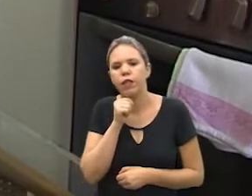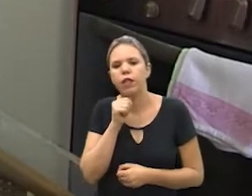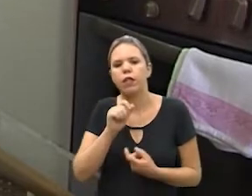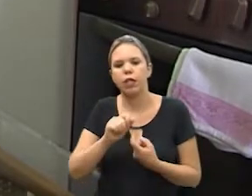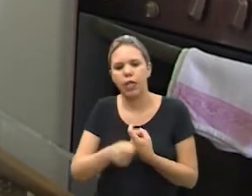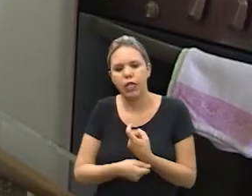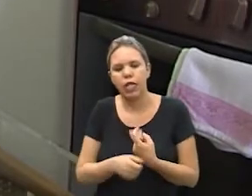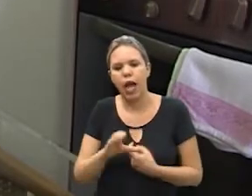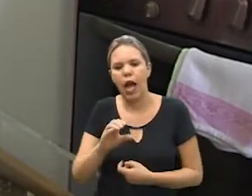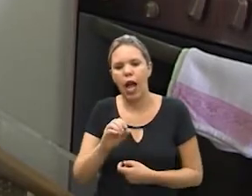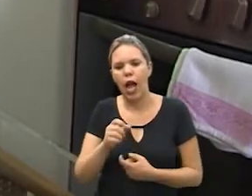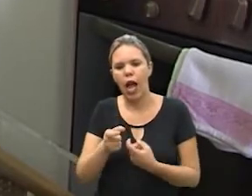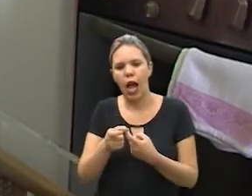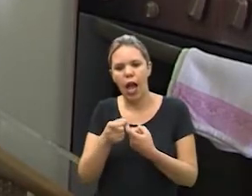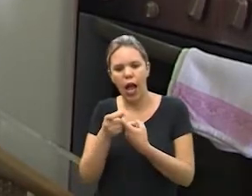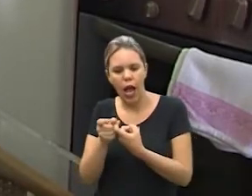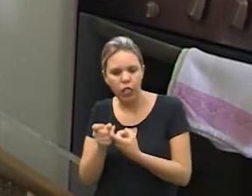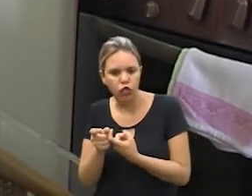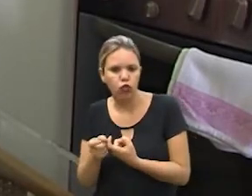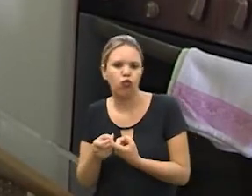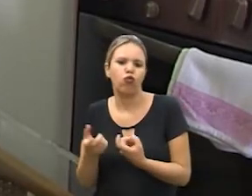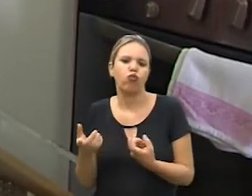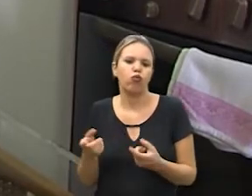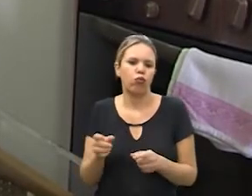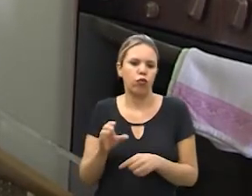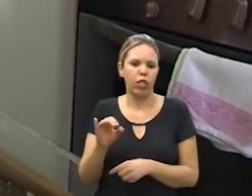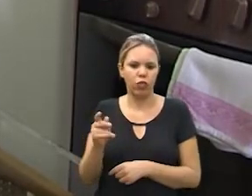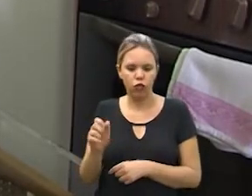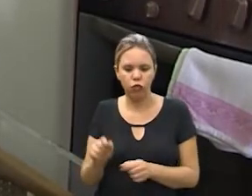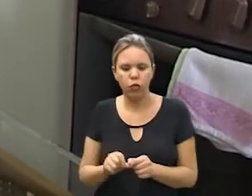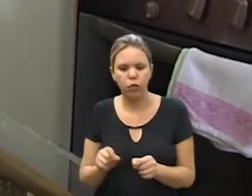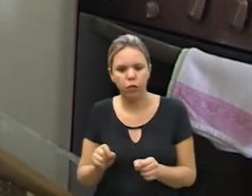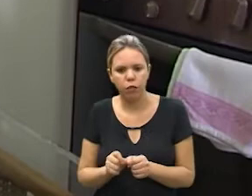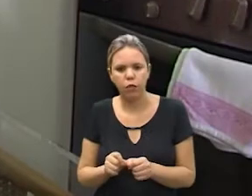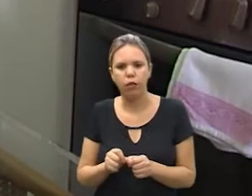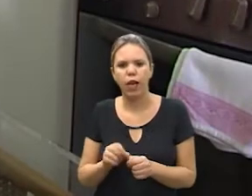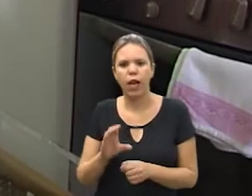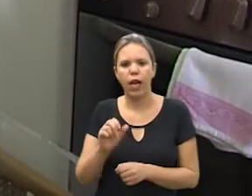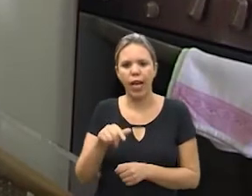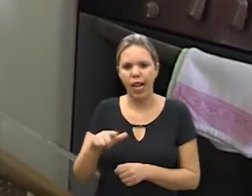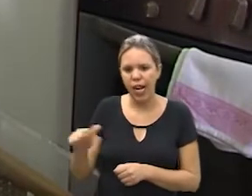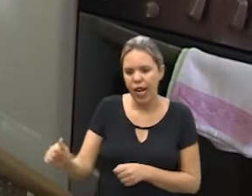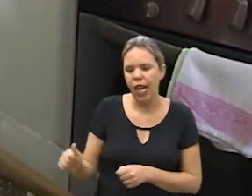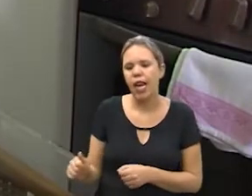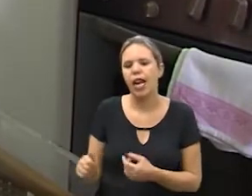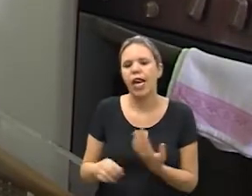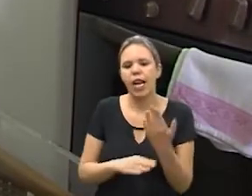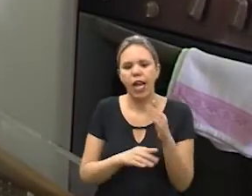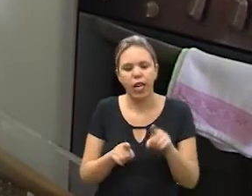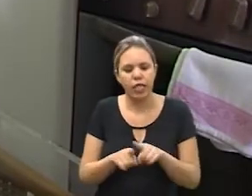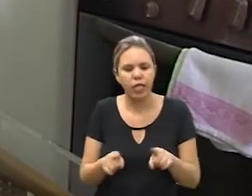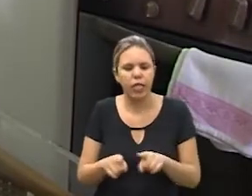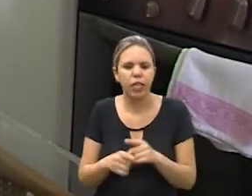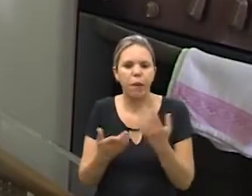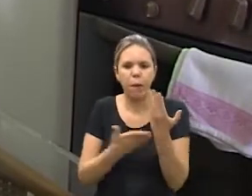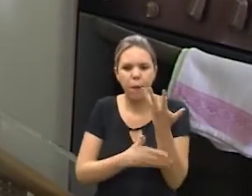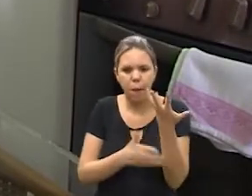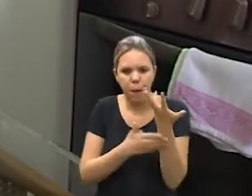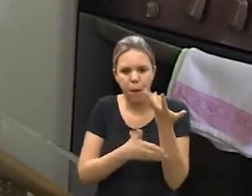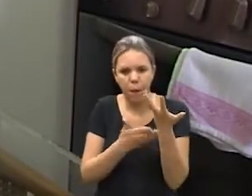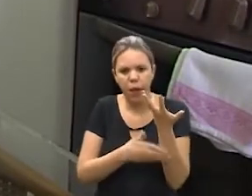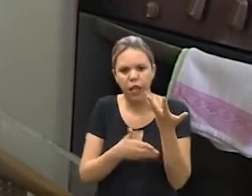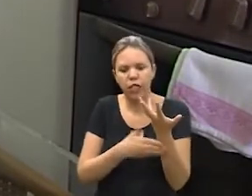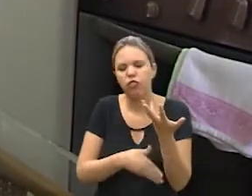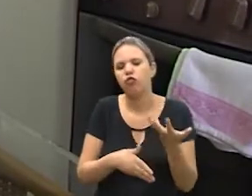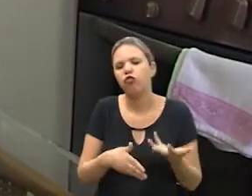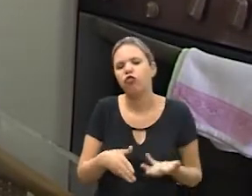caju picadinha. Pode colocar um toquinho de canela. Tem outra que eu gosto de fazer que vai com frango defumado, abacaxi, hortelã. Então,